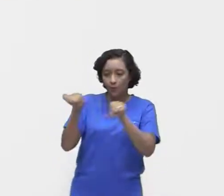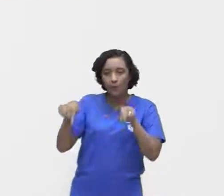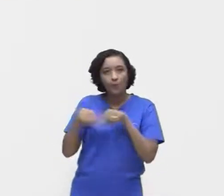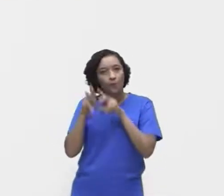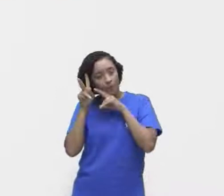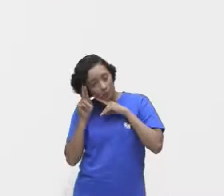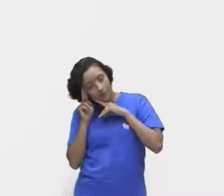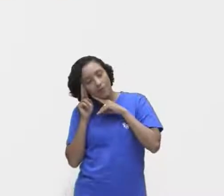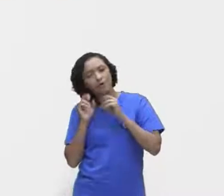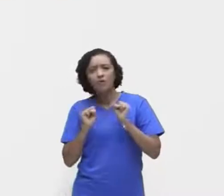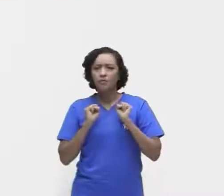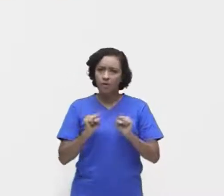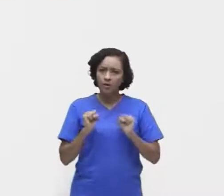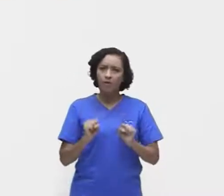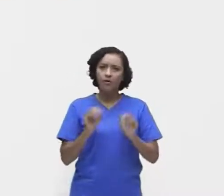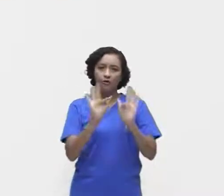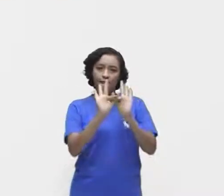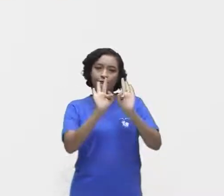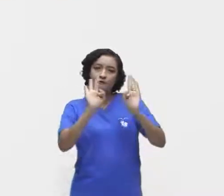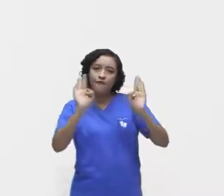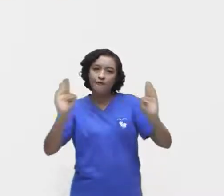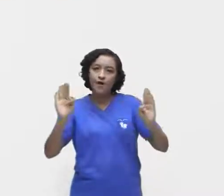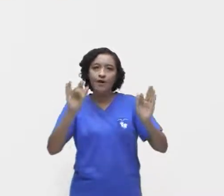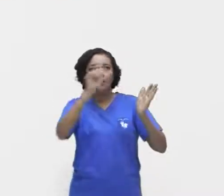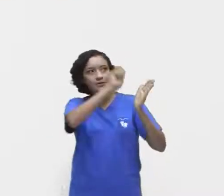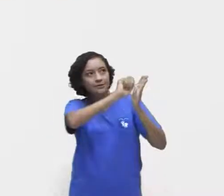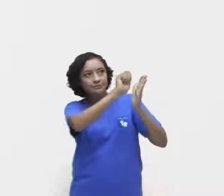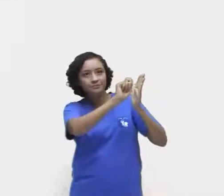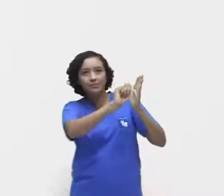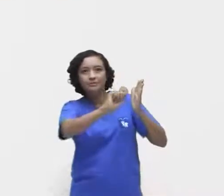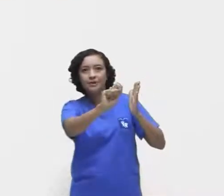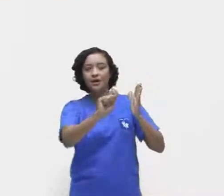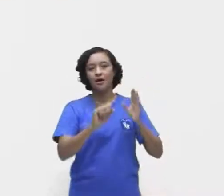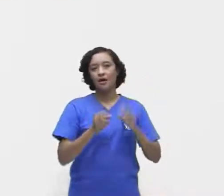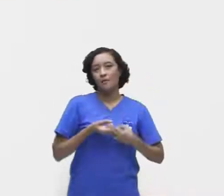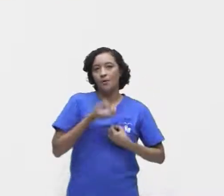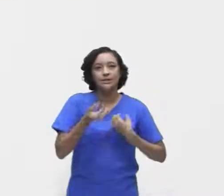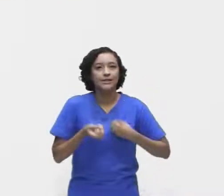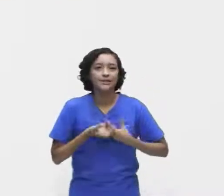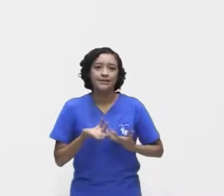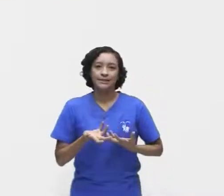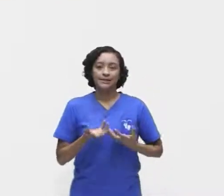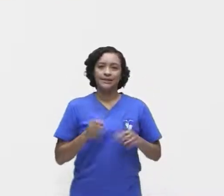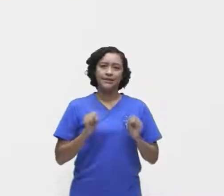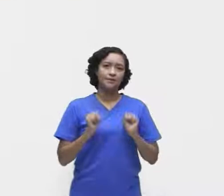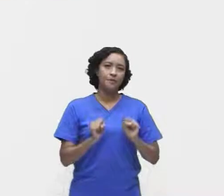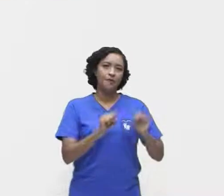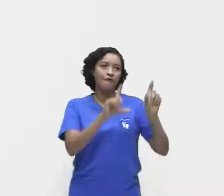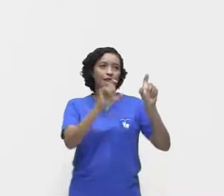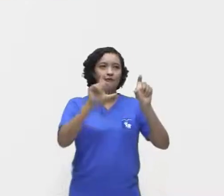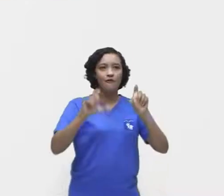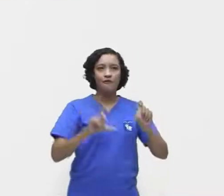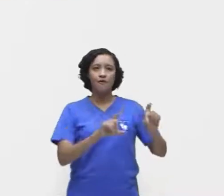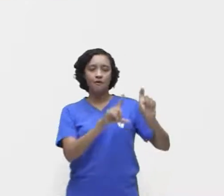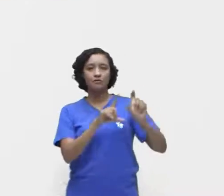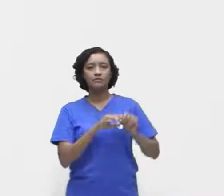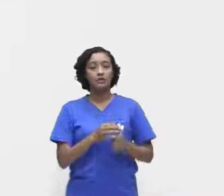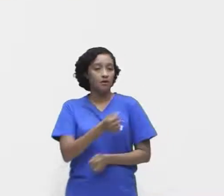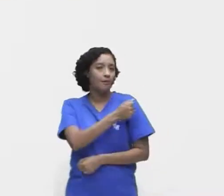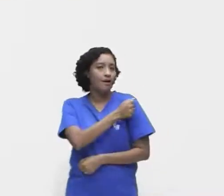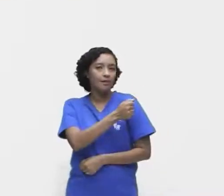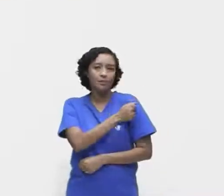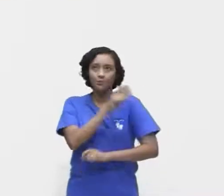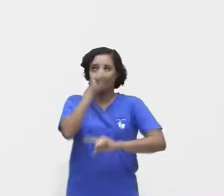alguma coisa, uma frase, uma mensagem, uma poesia. Eles são tão criativos, nossos alunos, né? Eles são